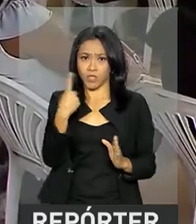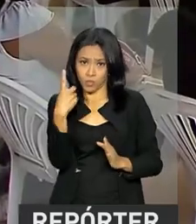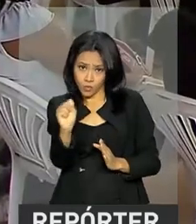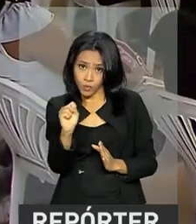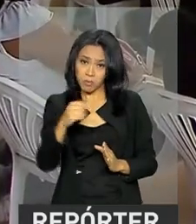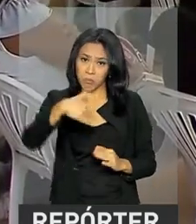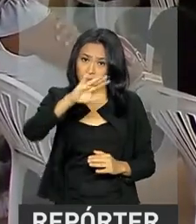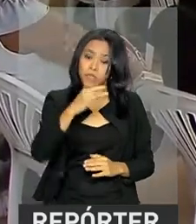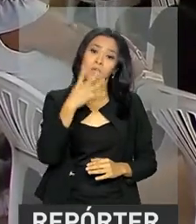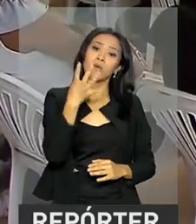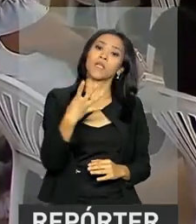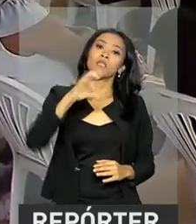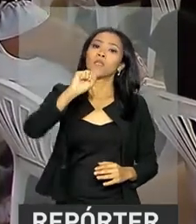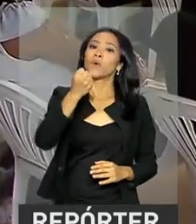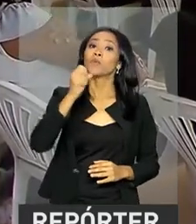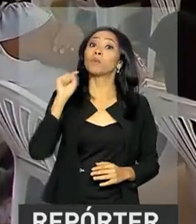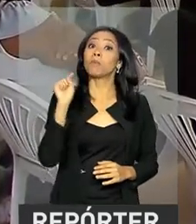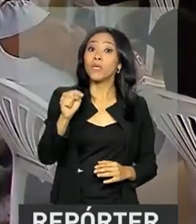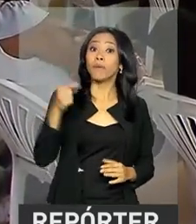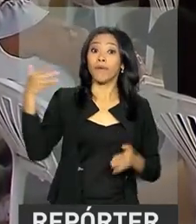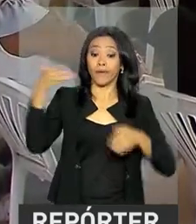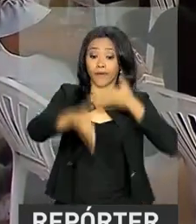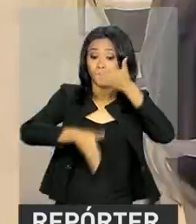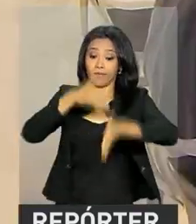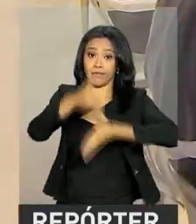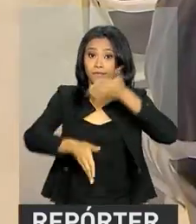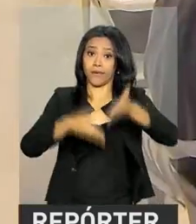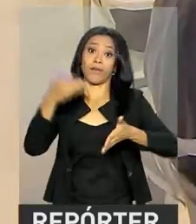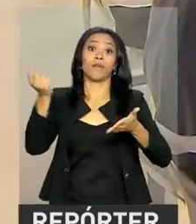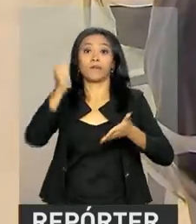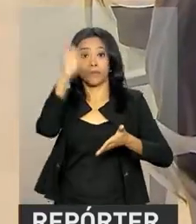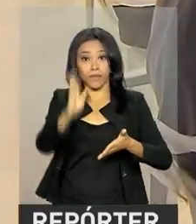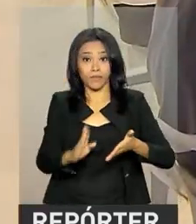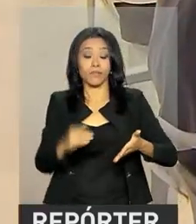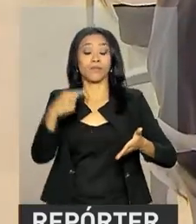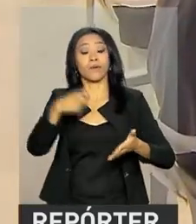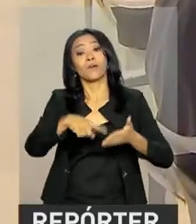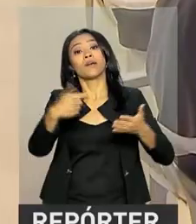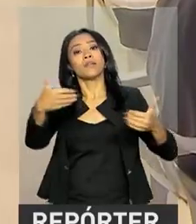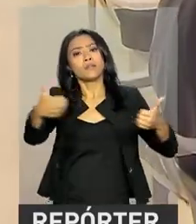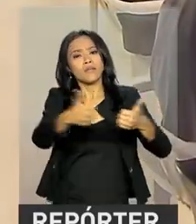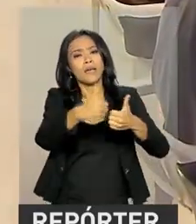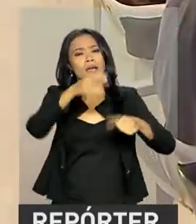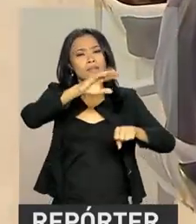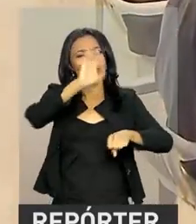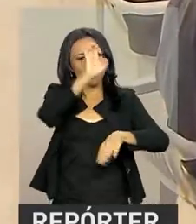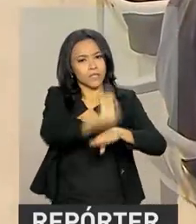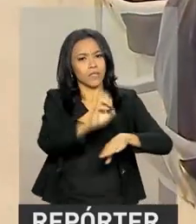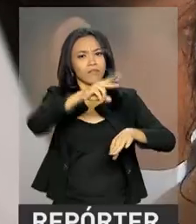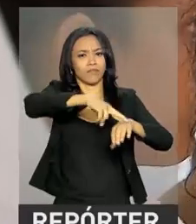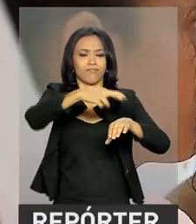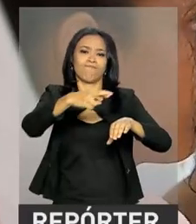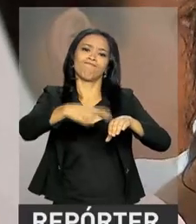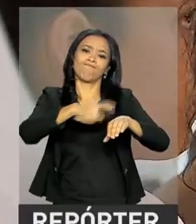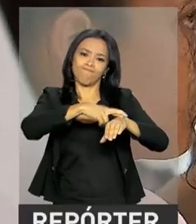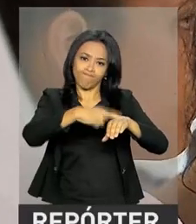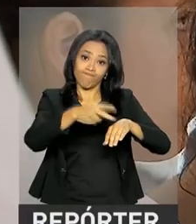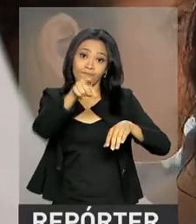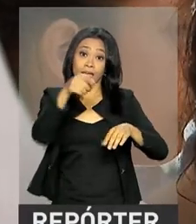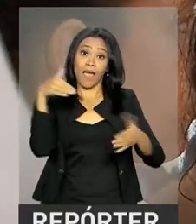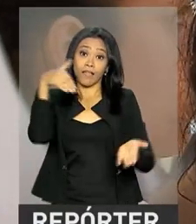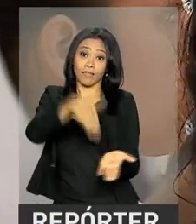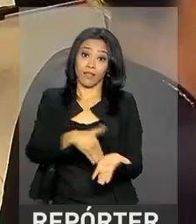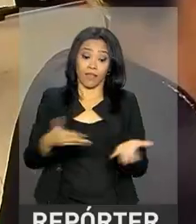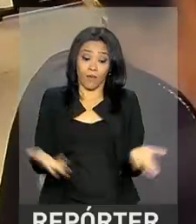mais 48 mil entraram no território brasileiro pela fronteira em Pacaraima, segundo a Polícia Federal. Até abril